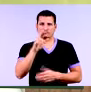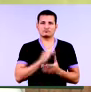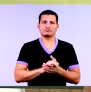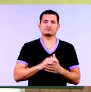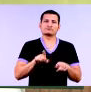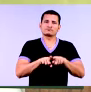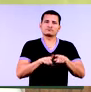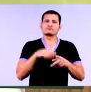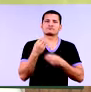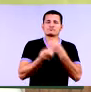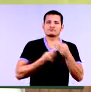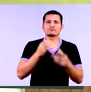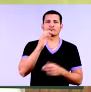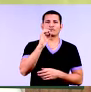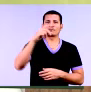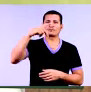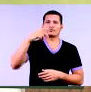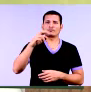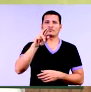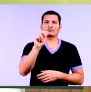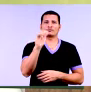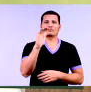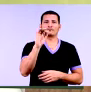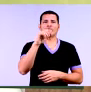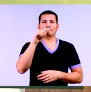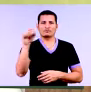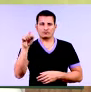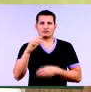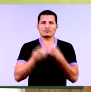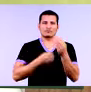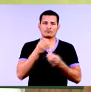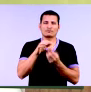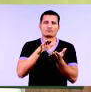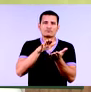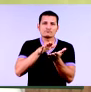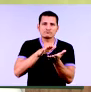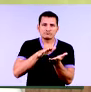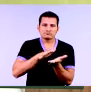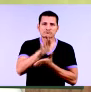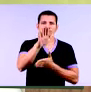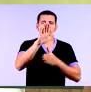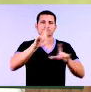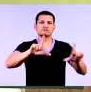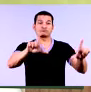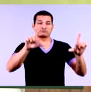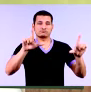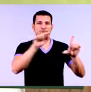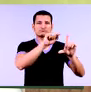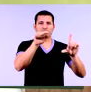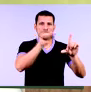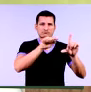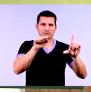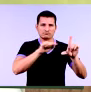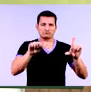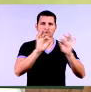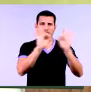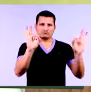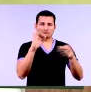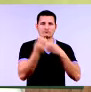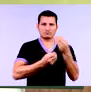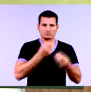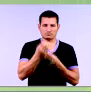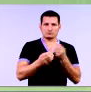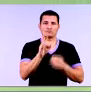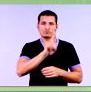que eu faço também para colocar um comando de impressão na tela, que a gente escreve alguma coisa no monitor para o usuário